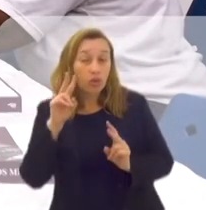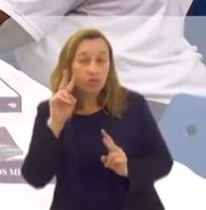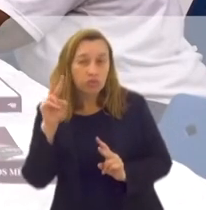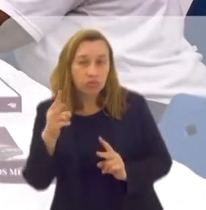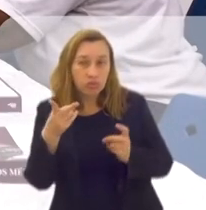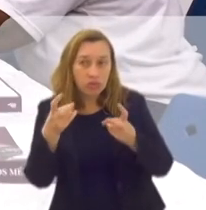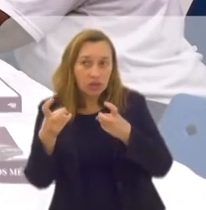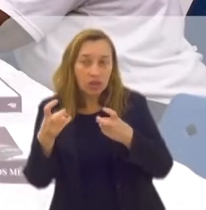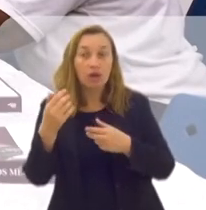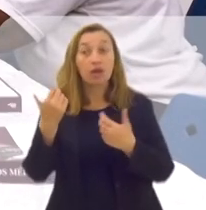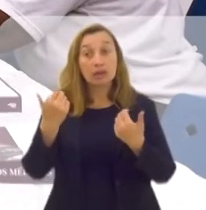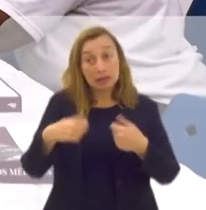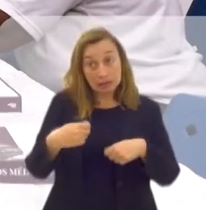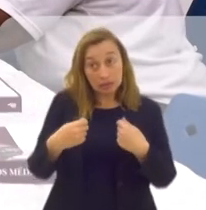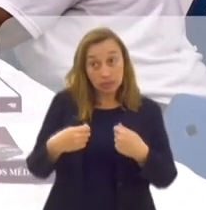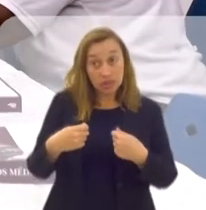ouvem,